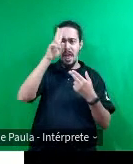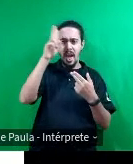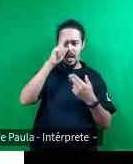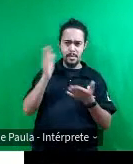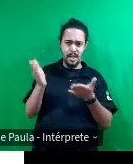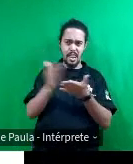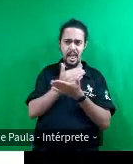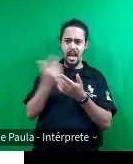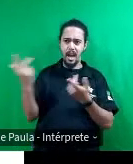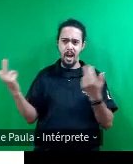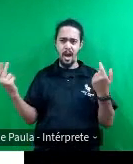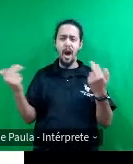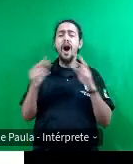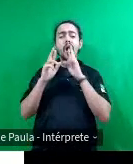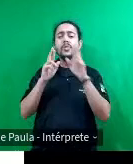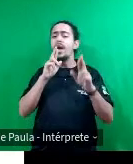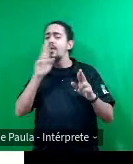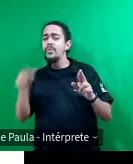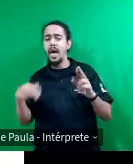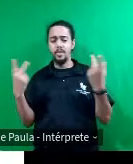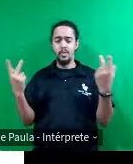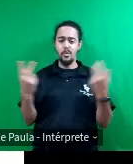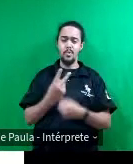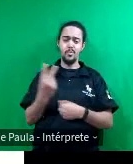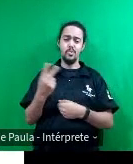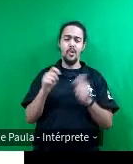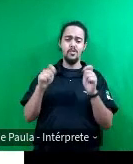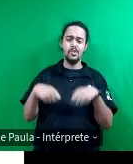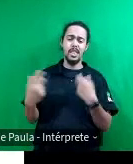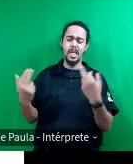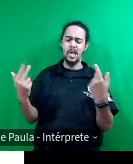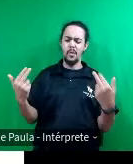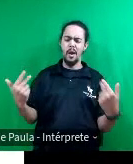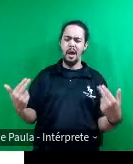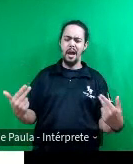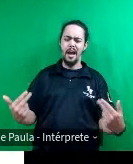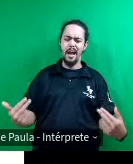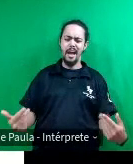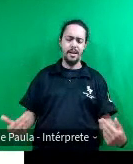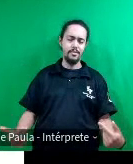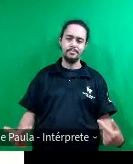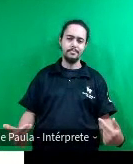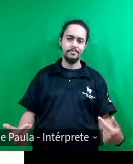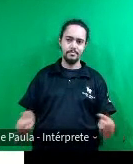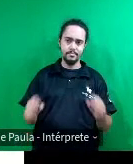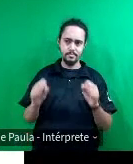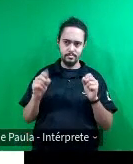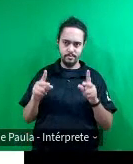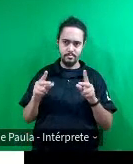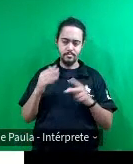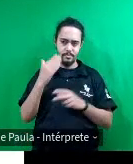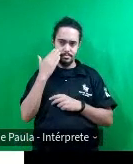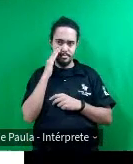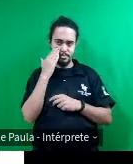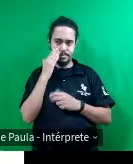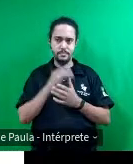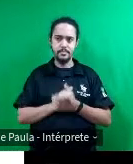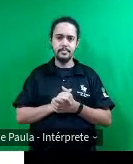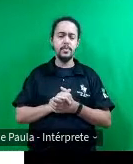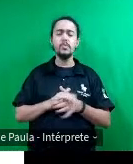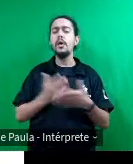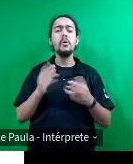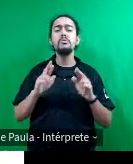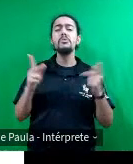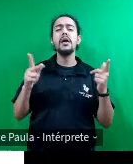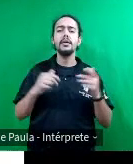anterior, solução Nutella, a solução raiz é a mesma, vai ser a mesma coisa. Qual que é a diferença então, professor?